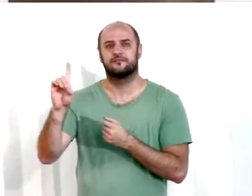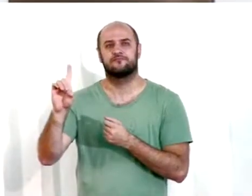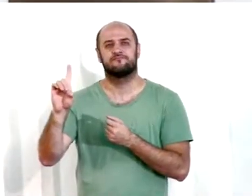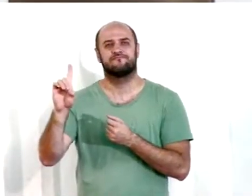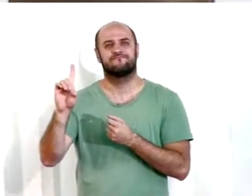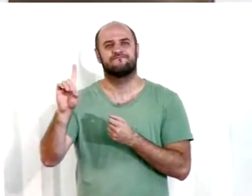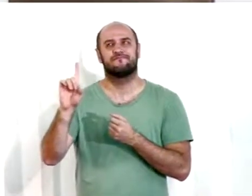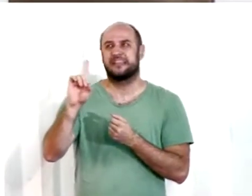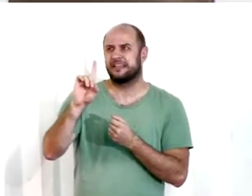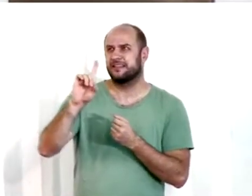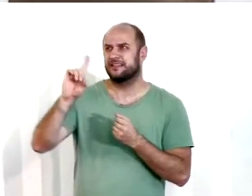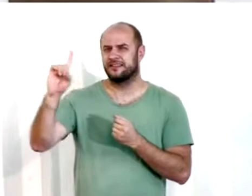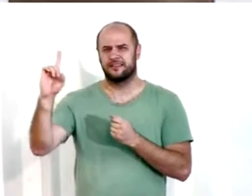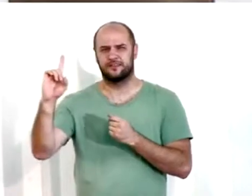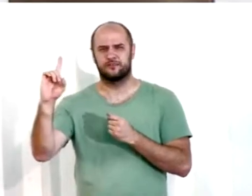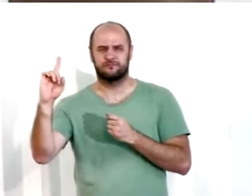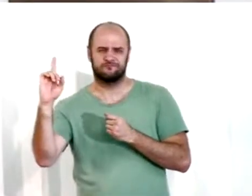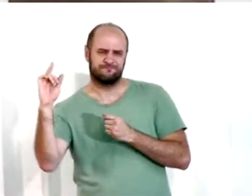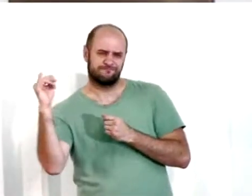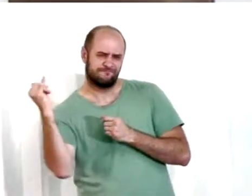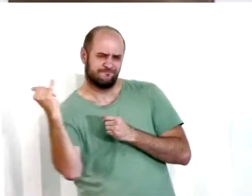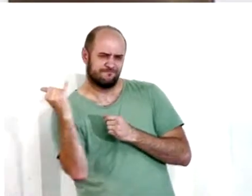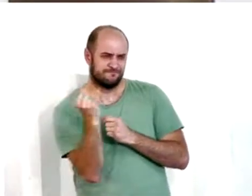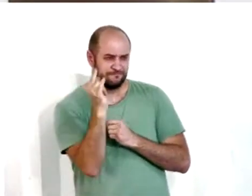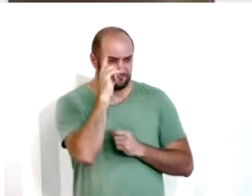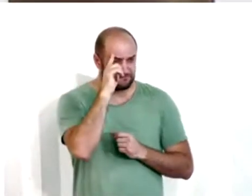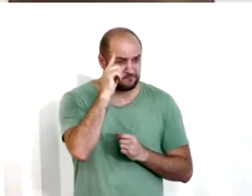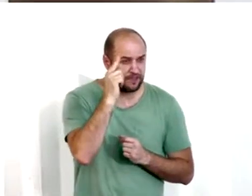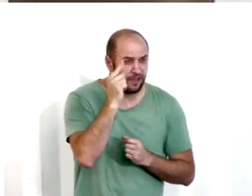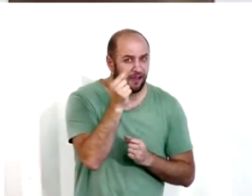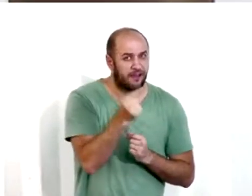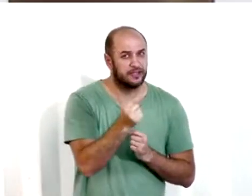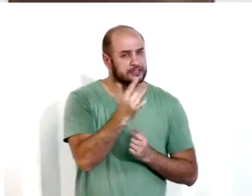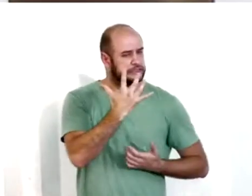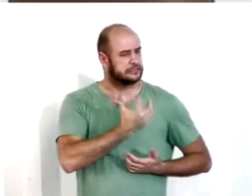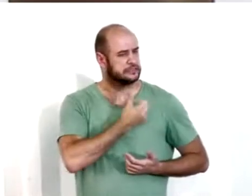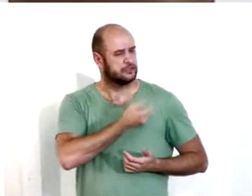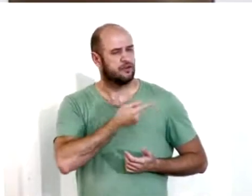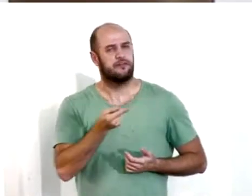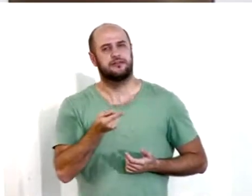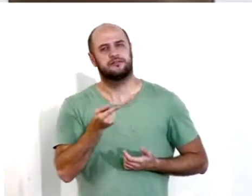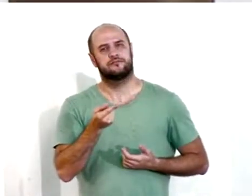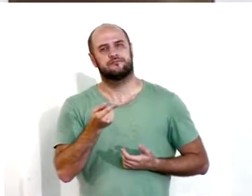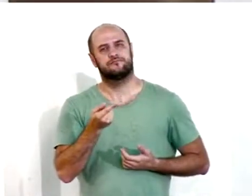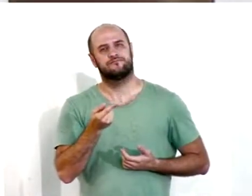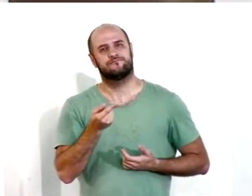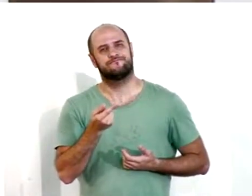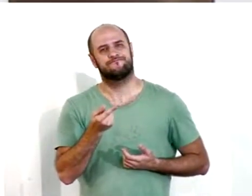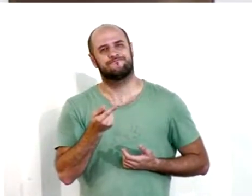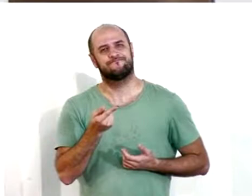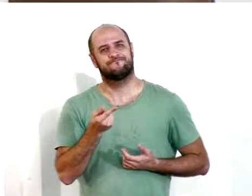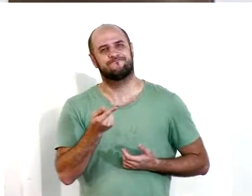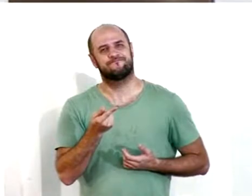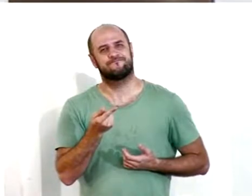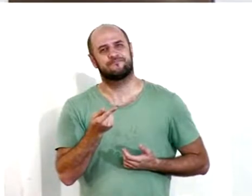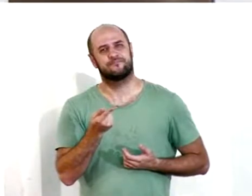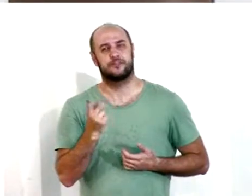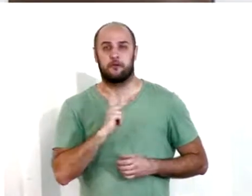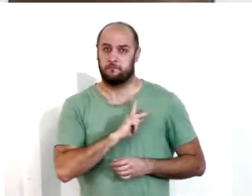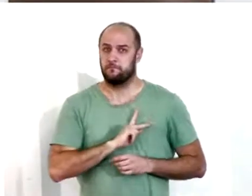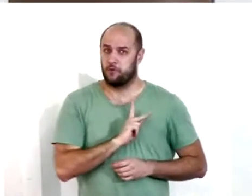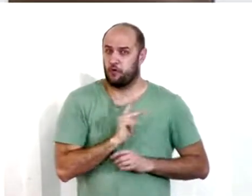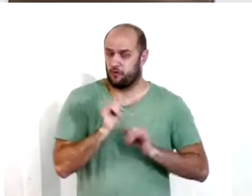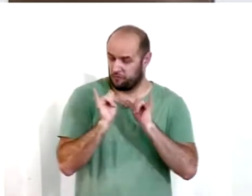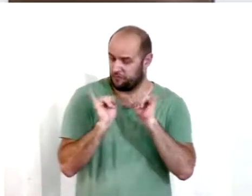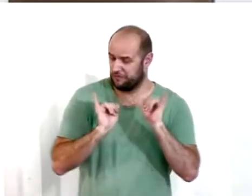destina o meio de salvação para um povo que Ele escolheu. E Paulo vai falar